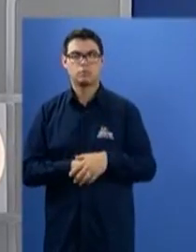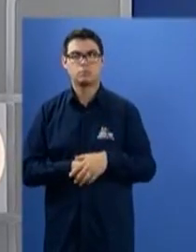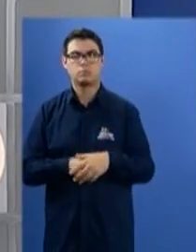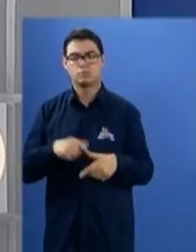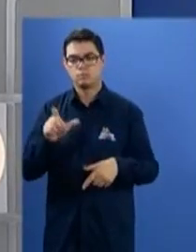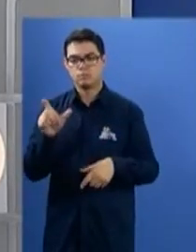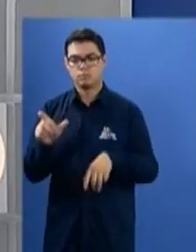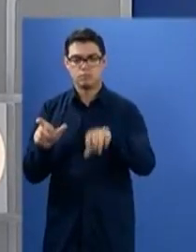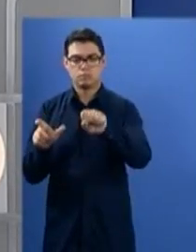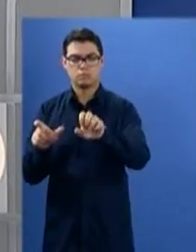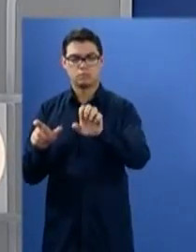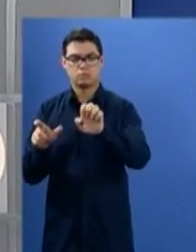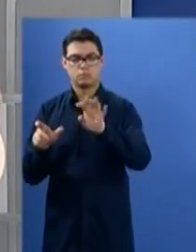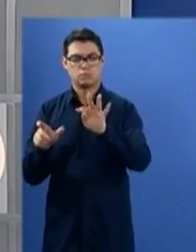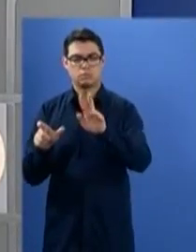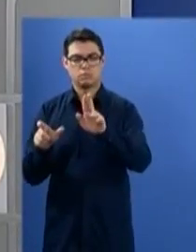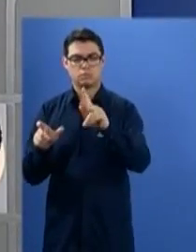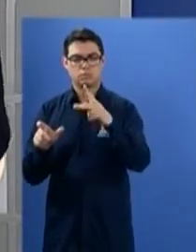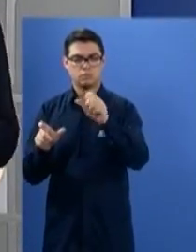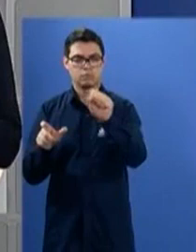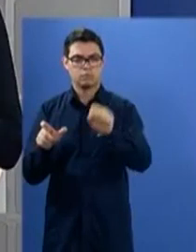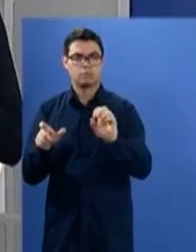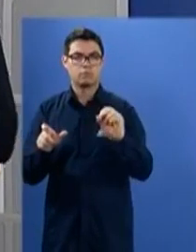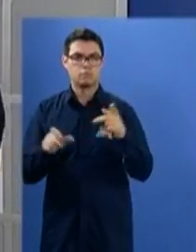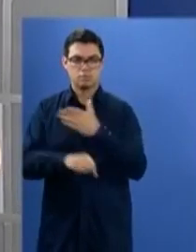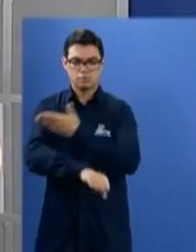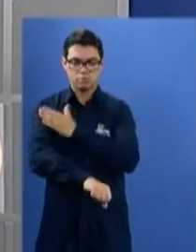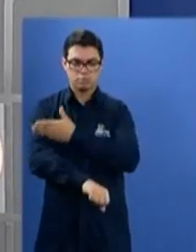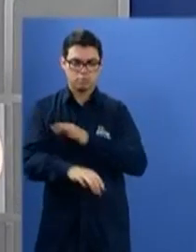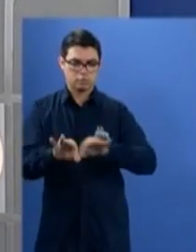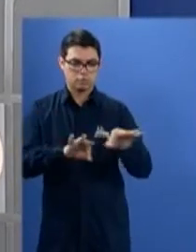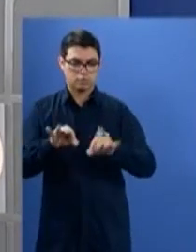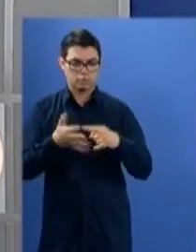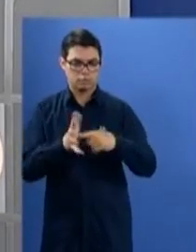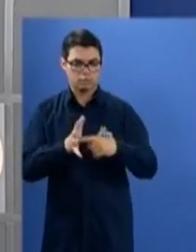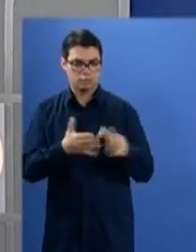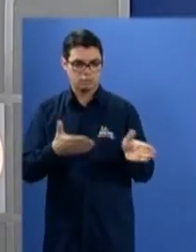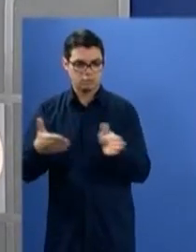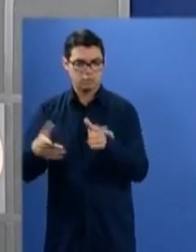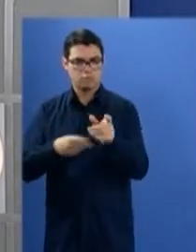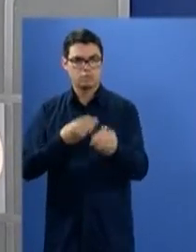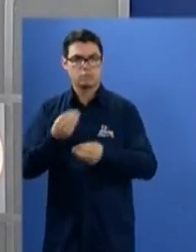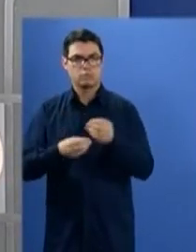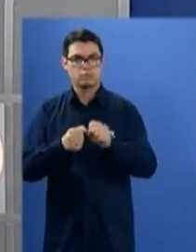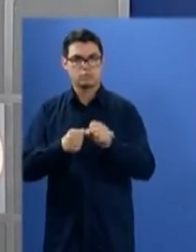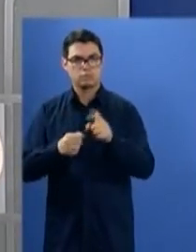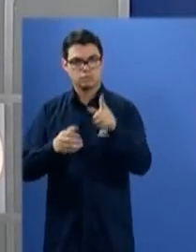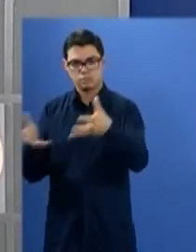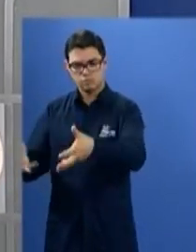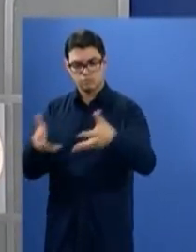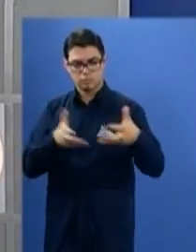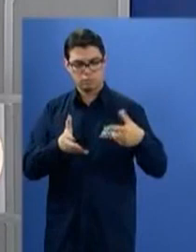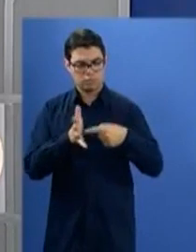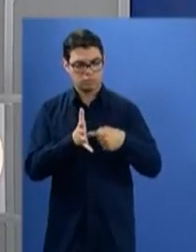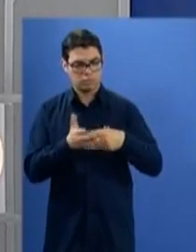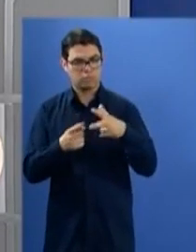Setups ou preparação de máquinas é um trabalho feito para colocar um equipamento